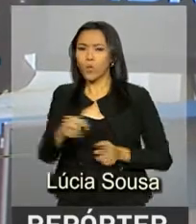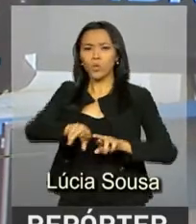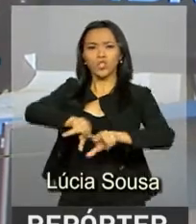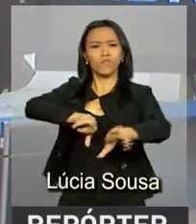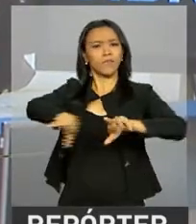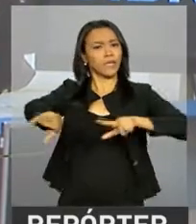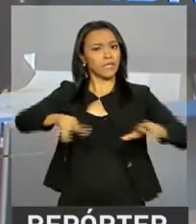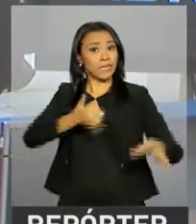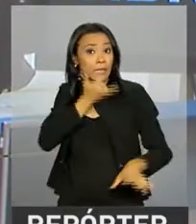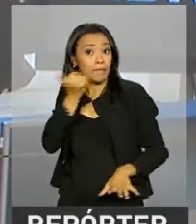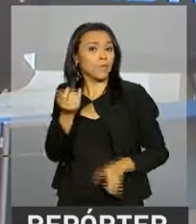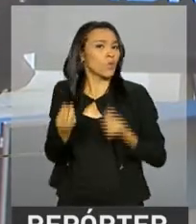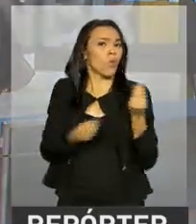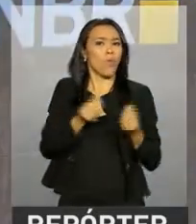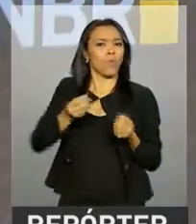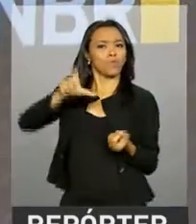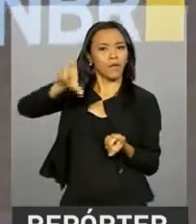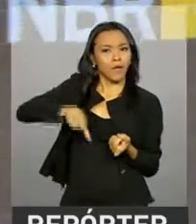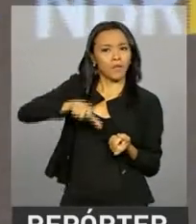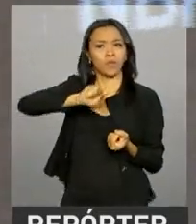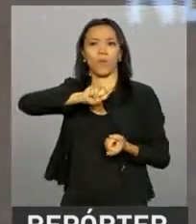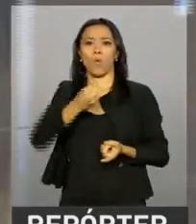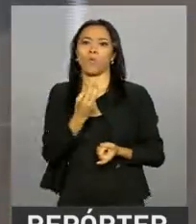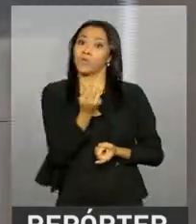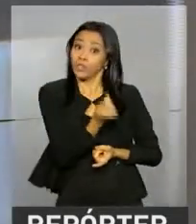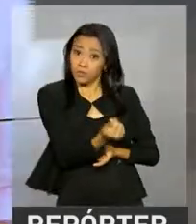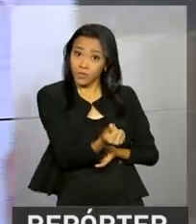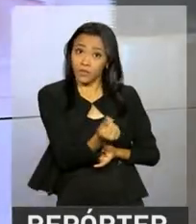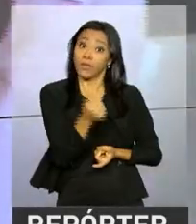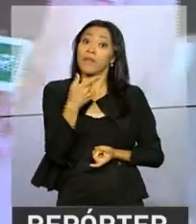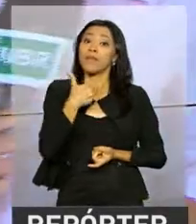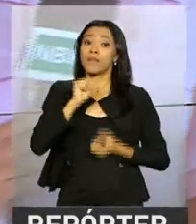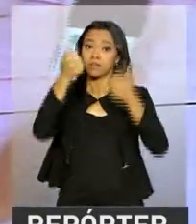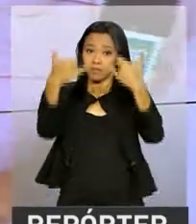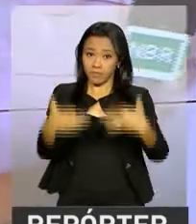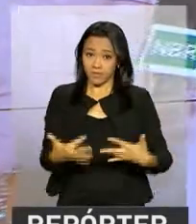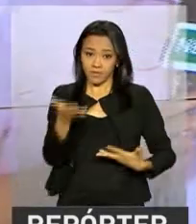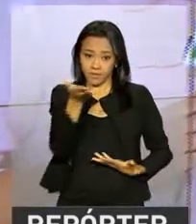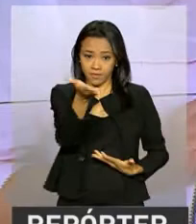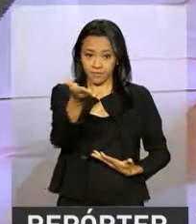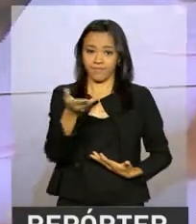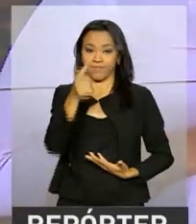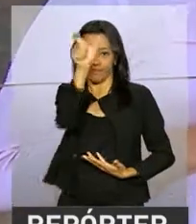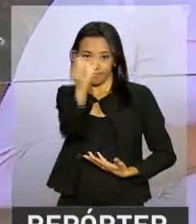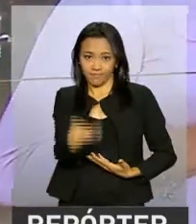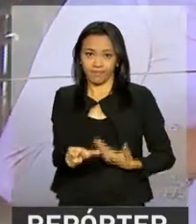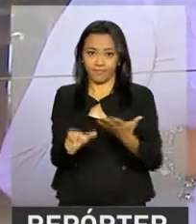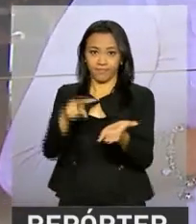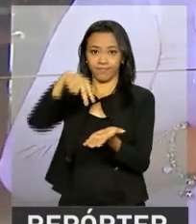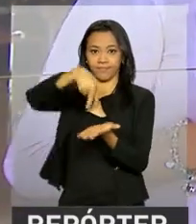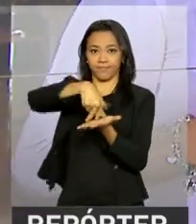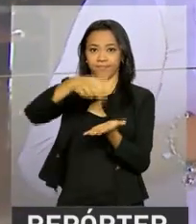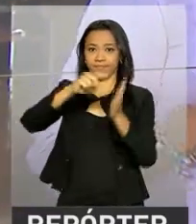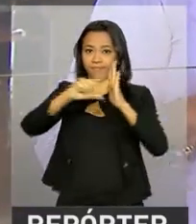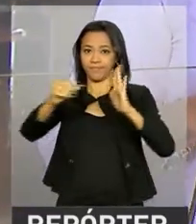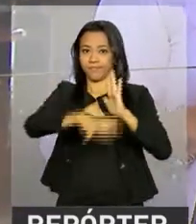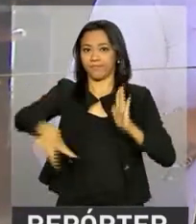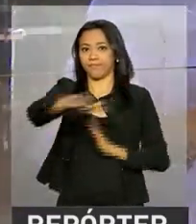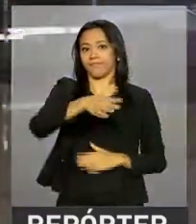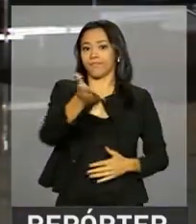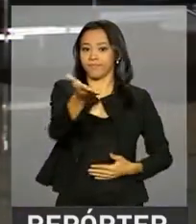forma de pagamento que explica pra gente é isso é a thaíssa dias lá do palácio planalto é isso leandro